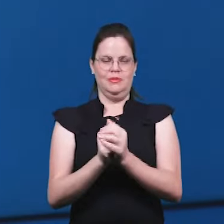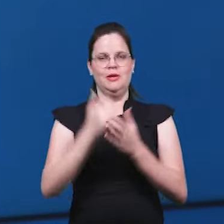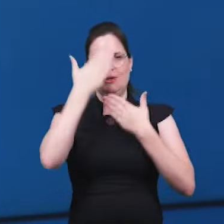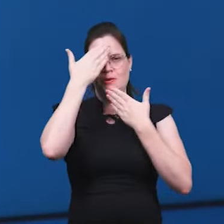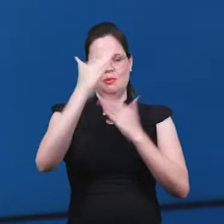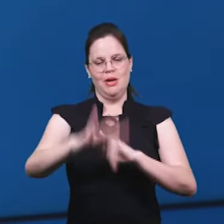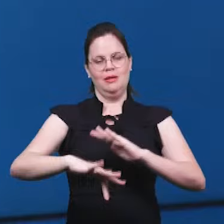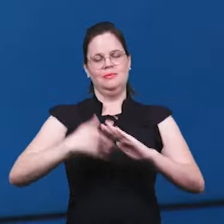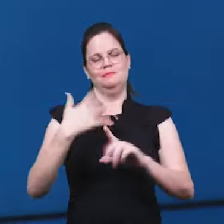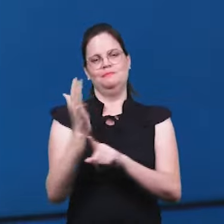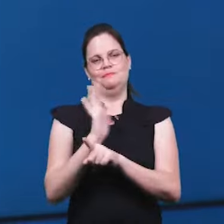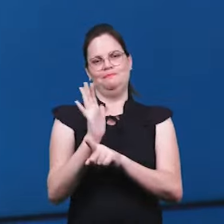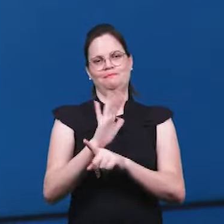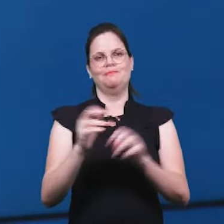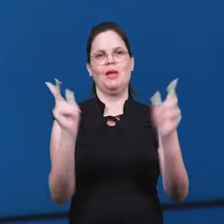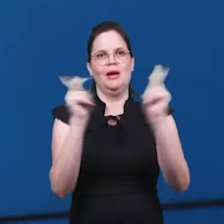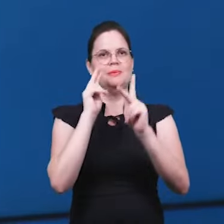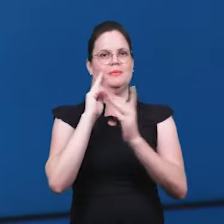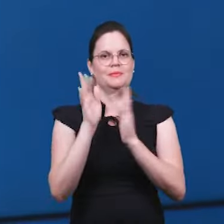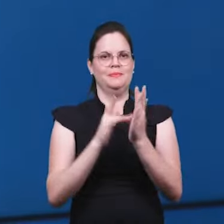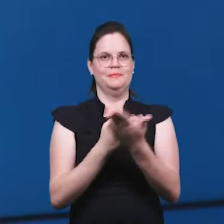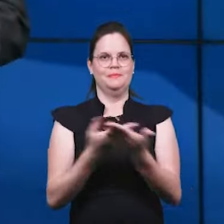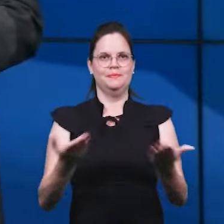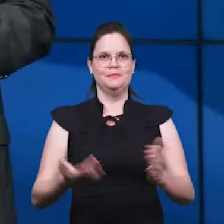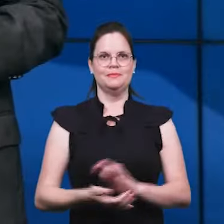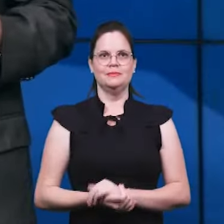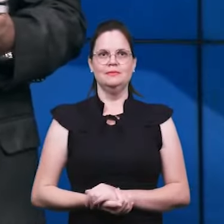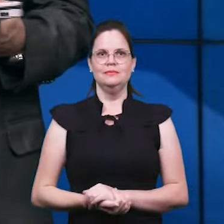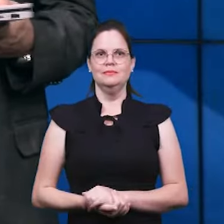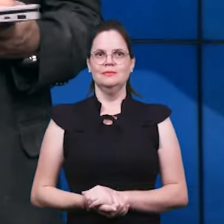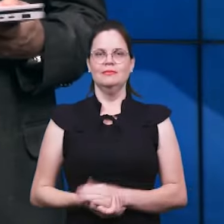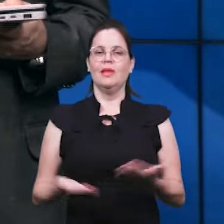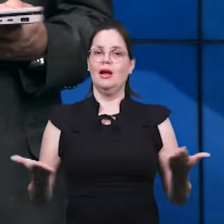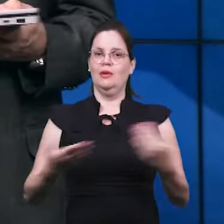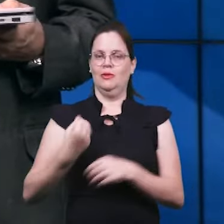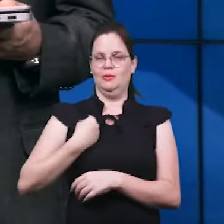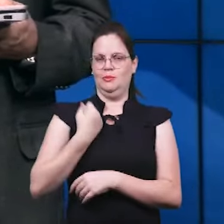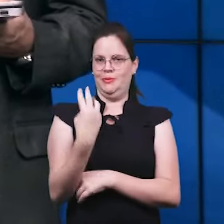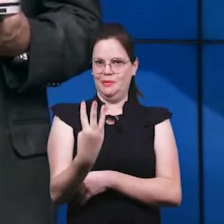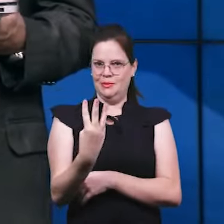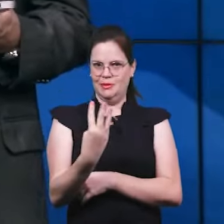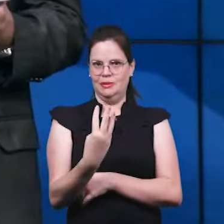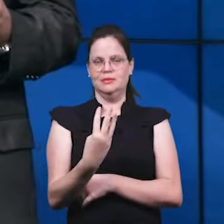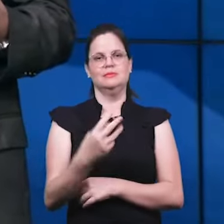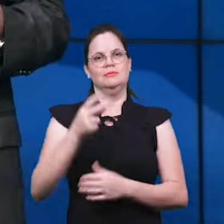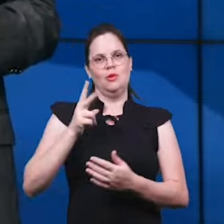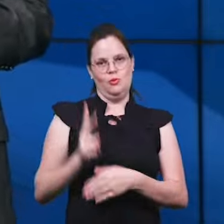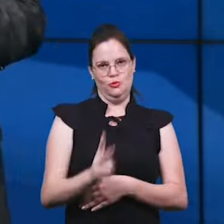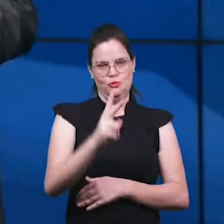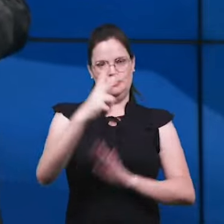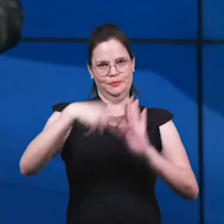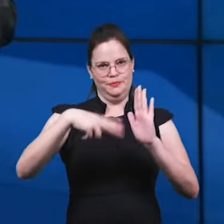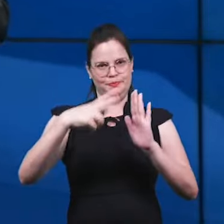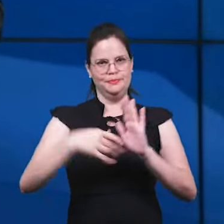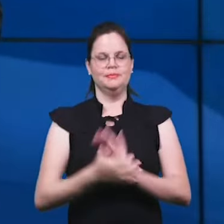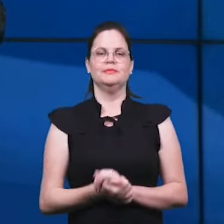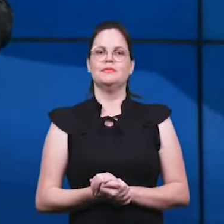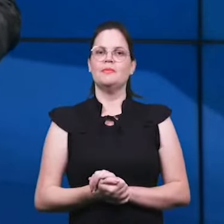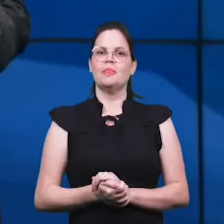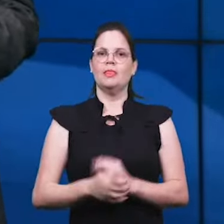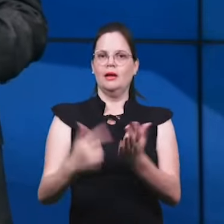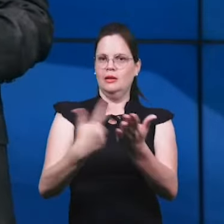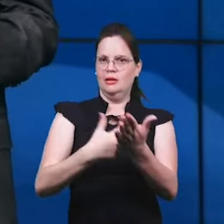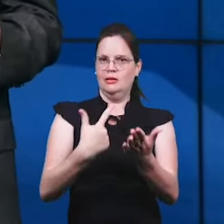pela sua participação, irmã Emily. A paz do Senhor. Então, irmãos, a terceira pergunta agora, vamos continuar. Ela diz assim,